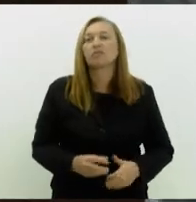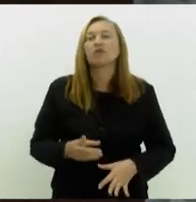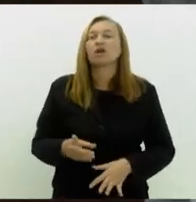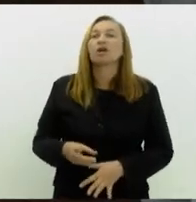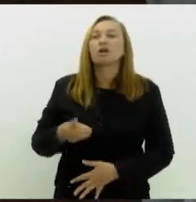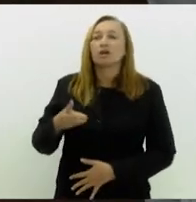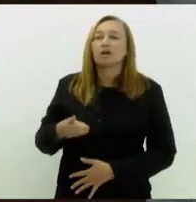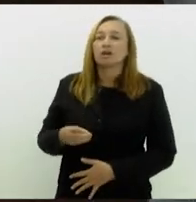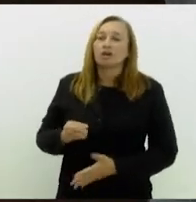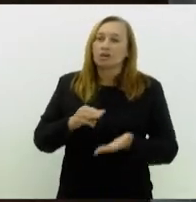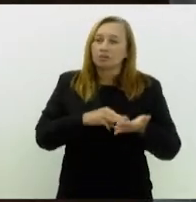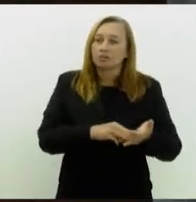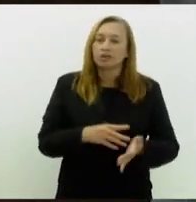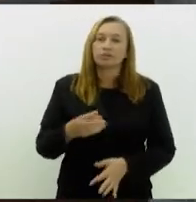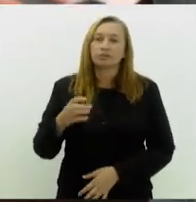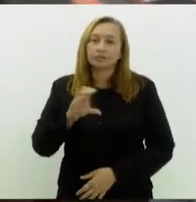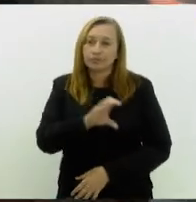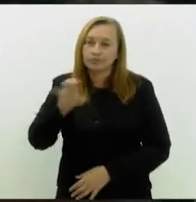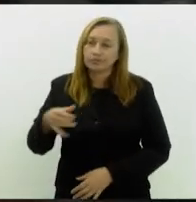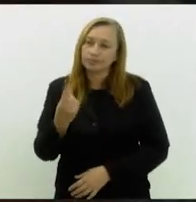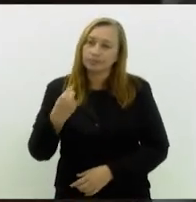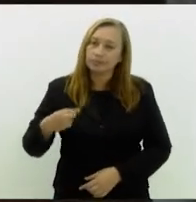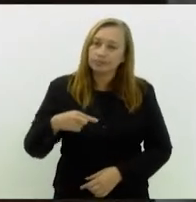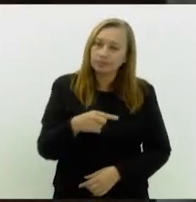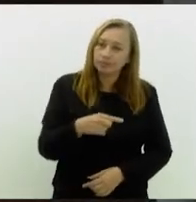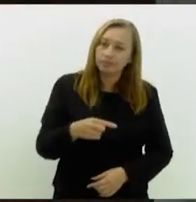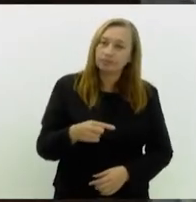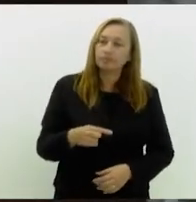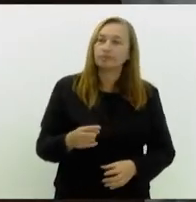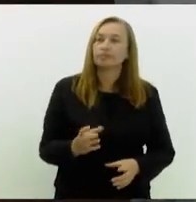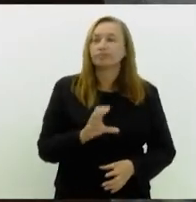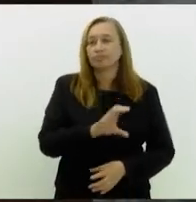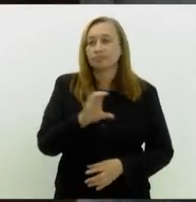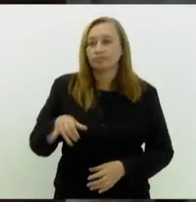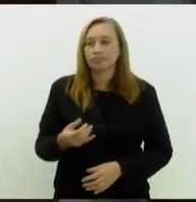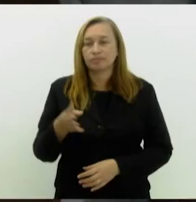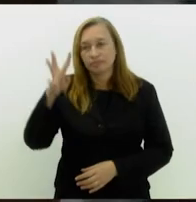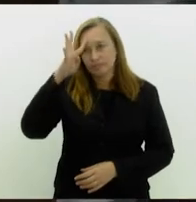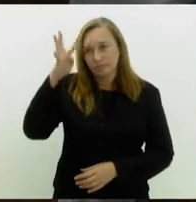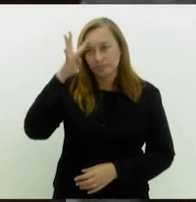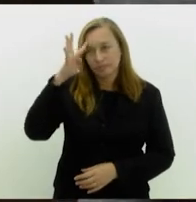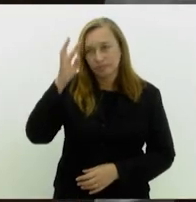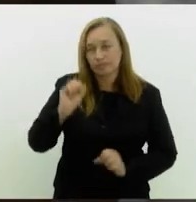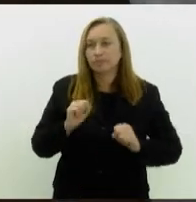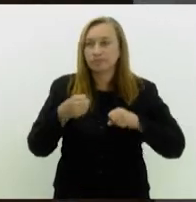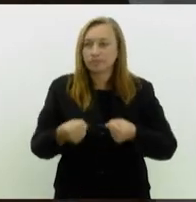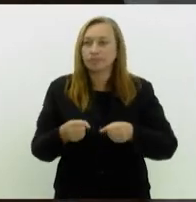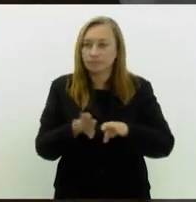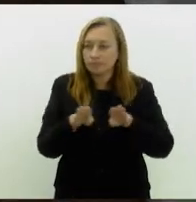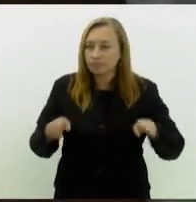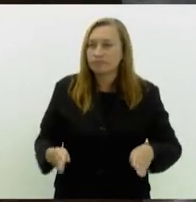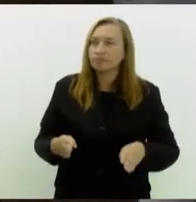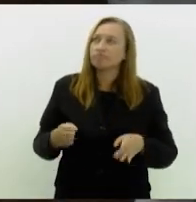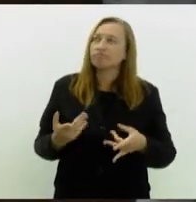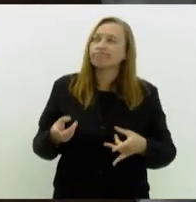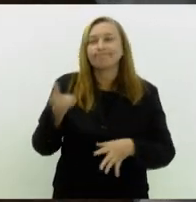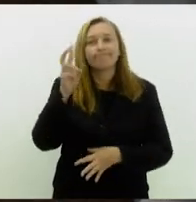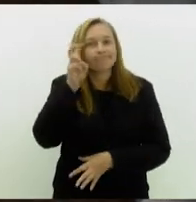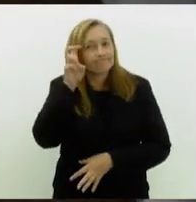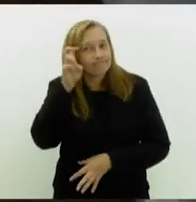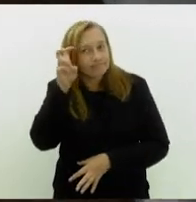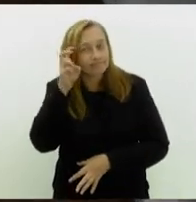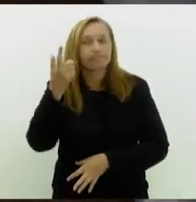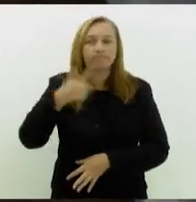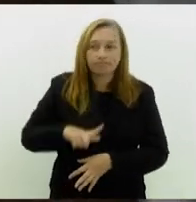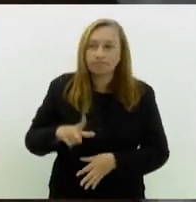titular da ccj da gente levar a pauta da ccj Na próxima quarta e aí o esforço da mesa de trazer de repente na quinta-feira a pauta